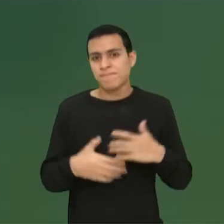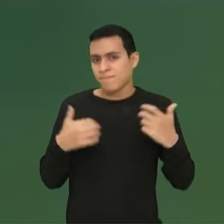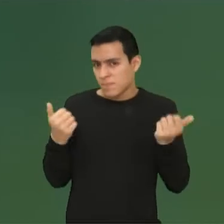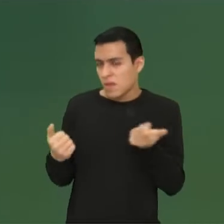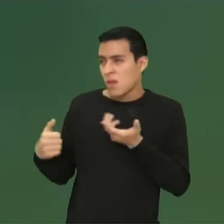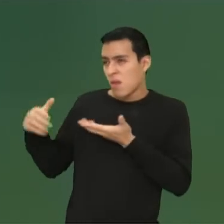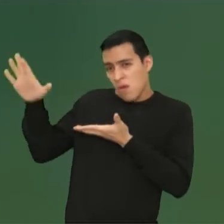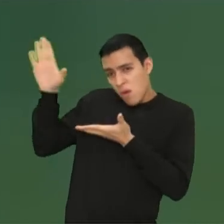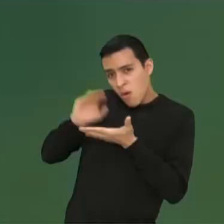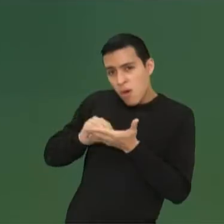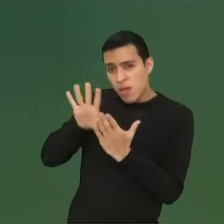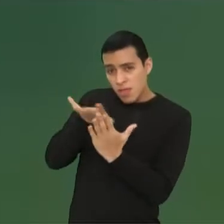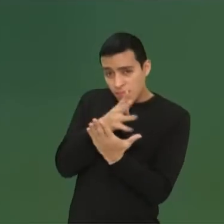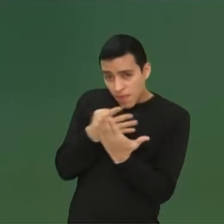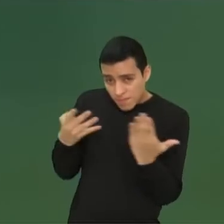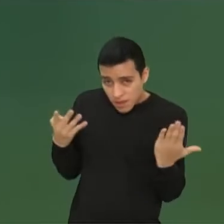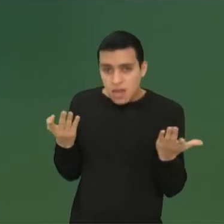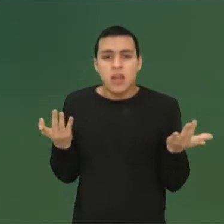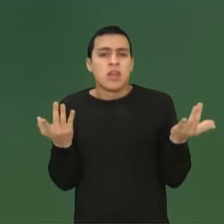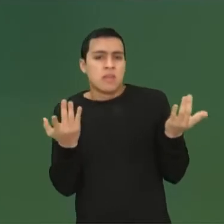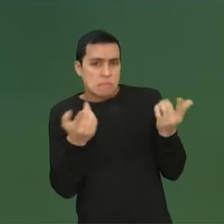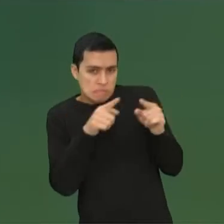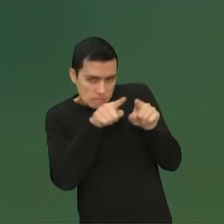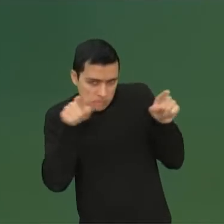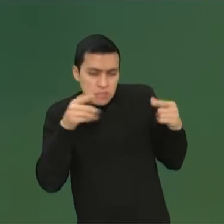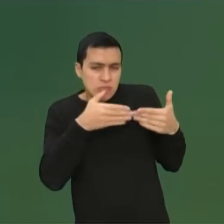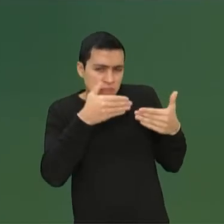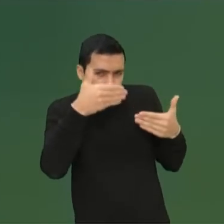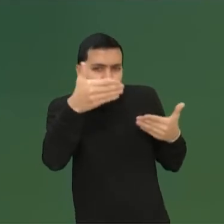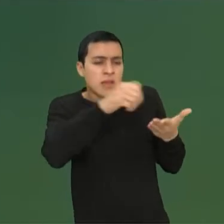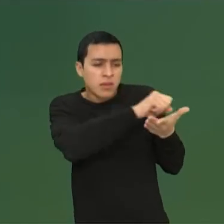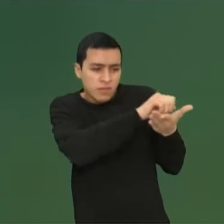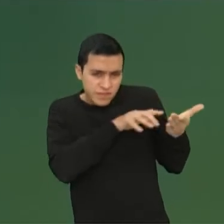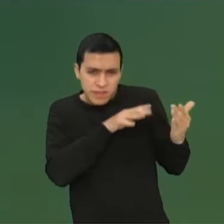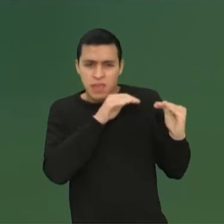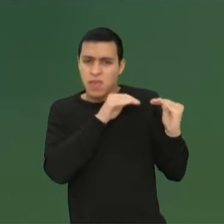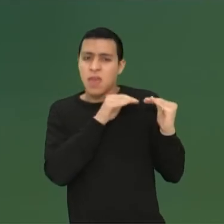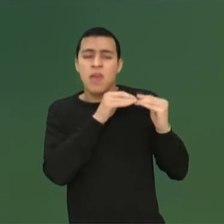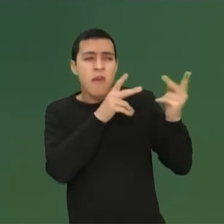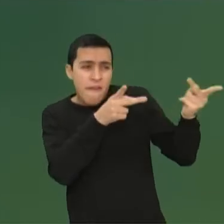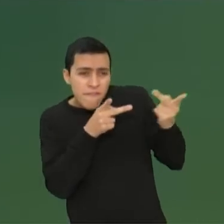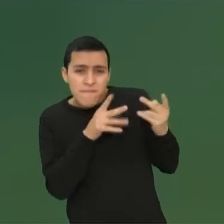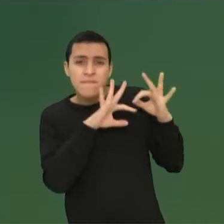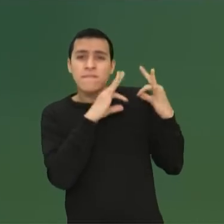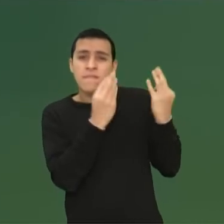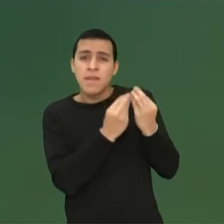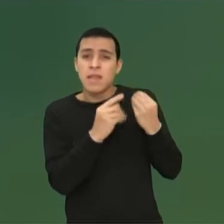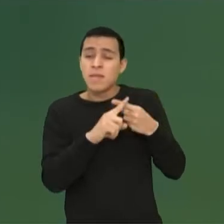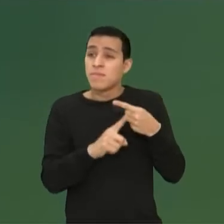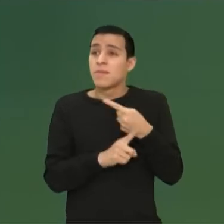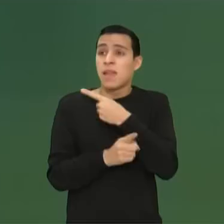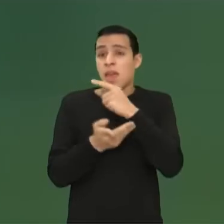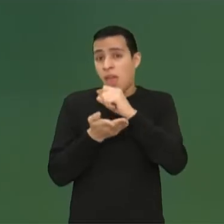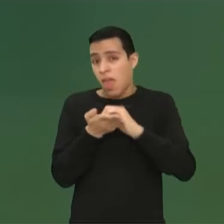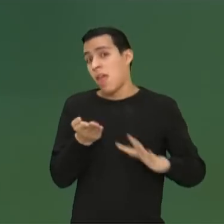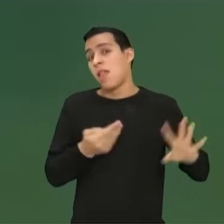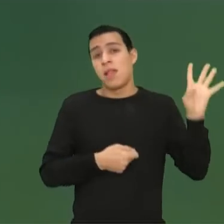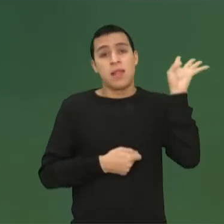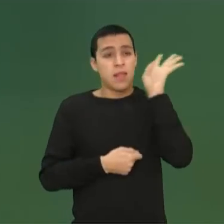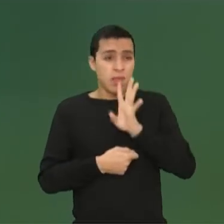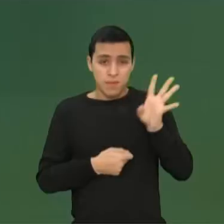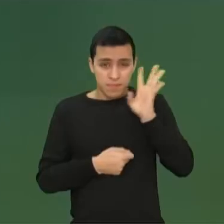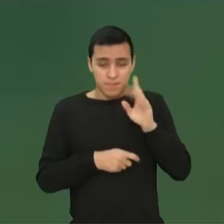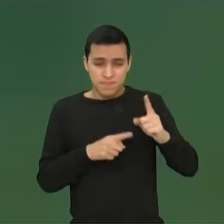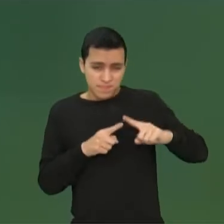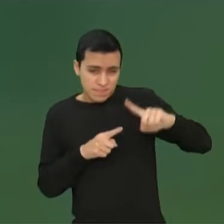Copiou a tabela no caderno, você vai fazer essa atividade mais para frente, convide quem mora com você porque essa atividade é bem legal. Então vamos